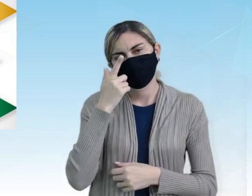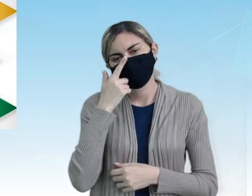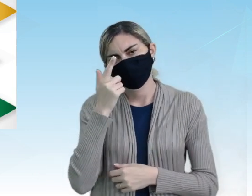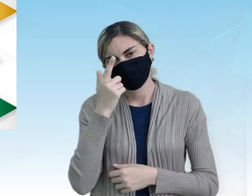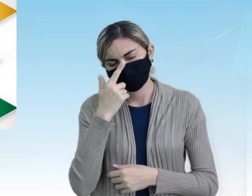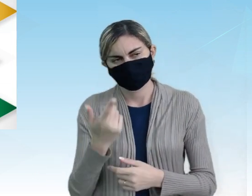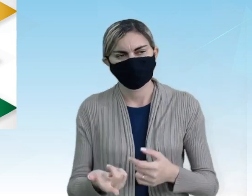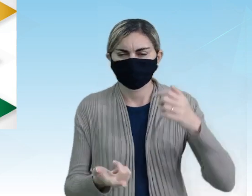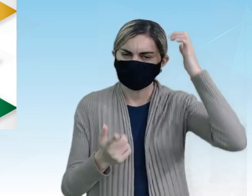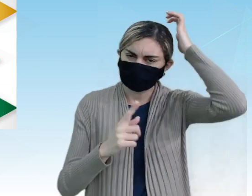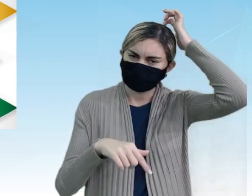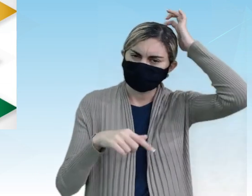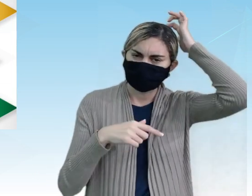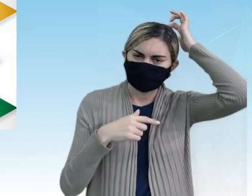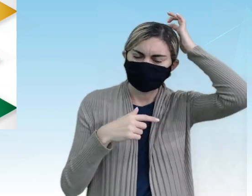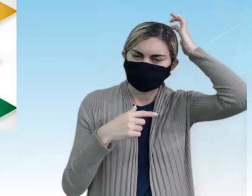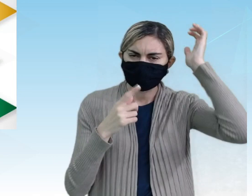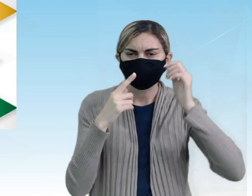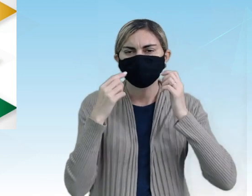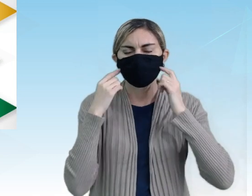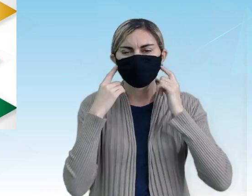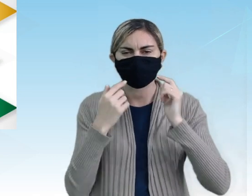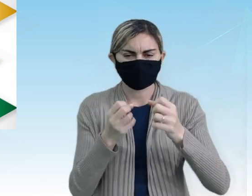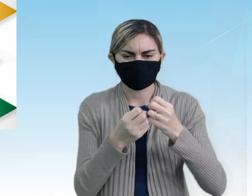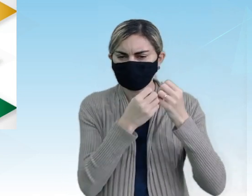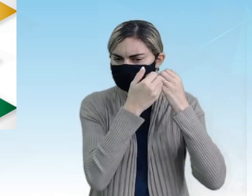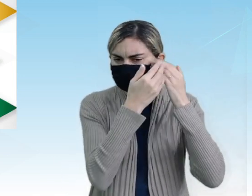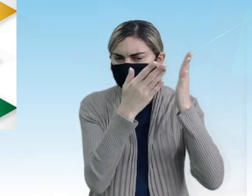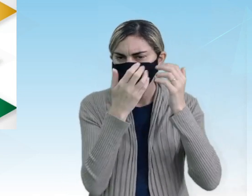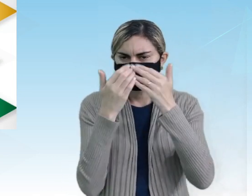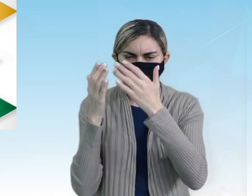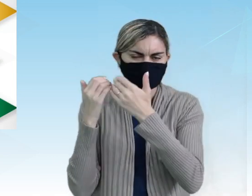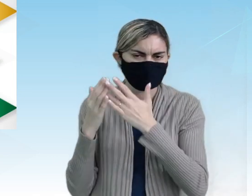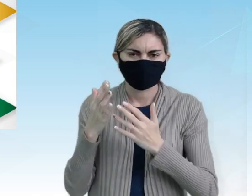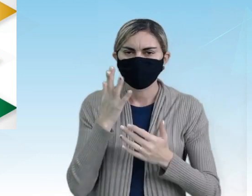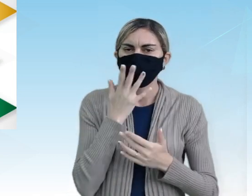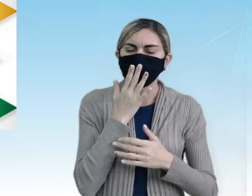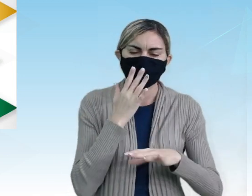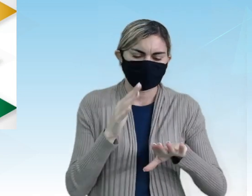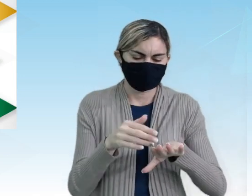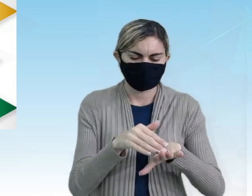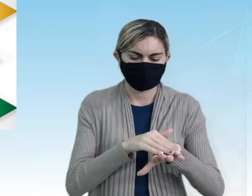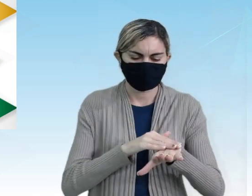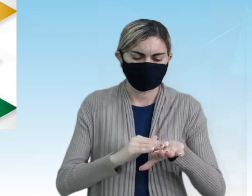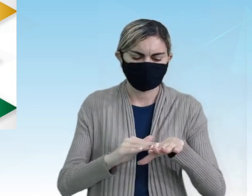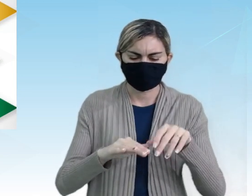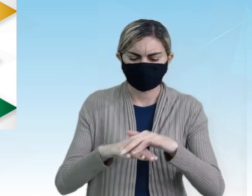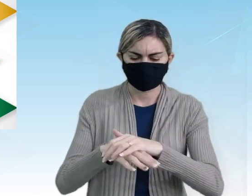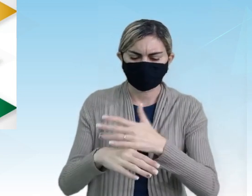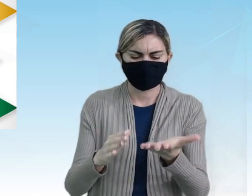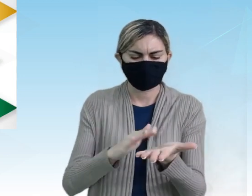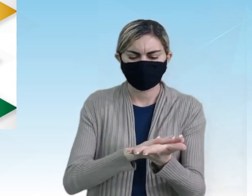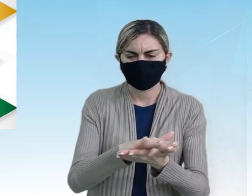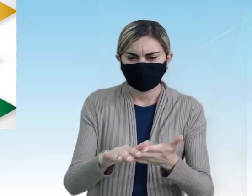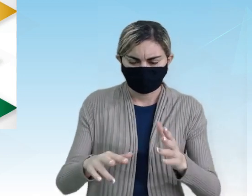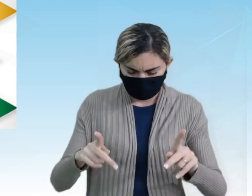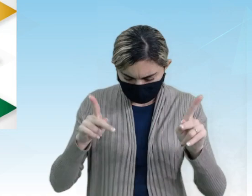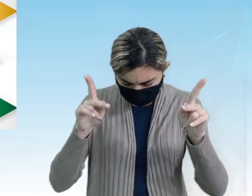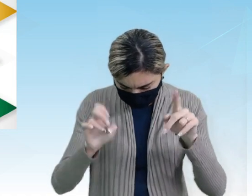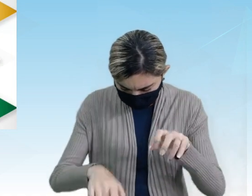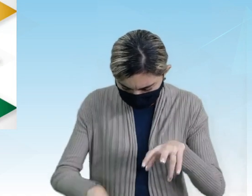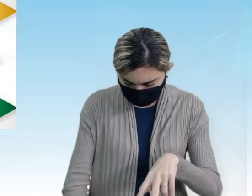olfato, uma erupção cutânea na pele ou descoloração dos dedos e também das mãos ou dos pés.